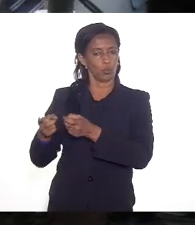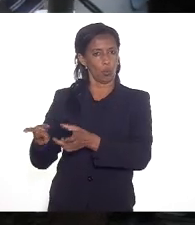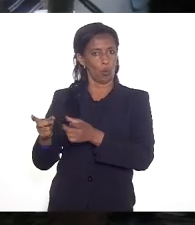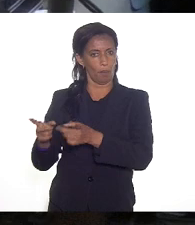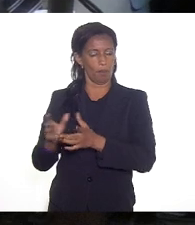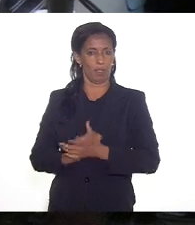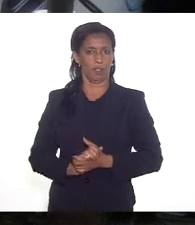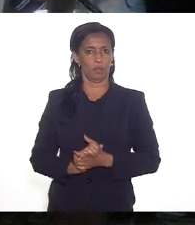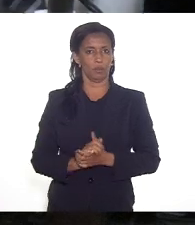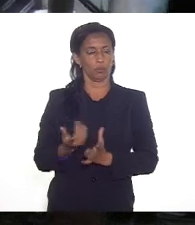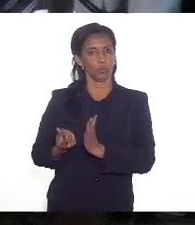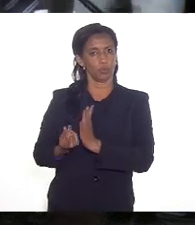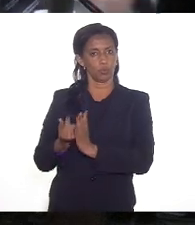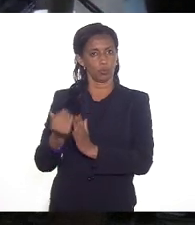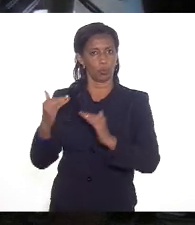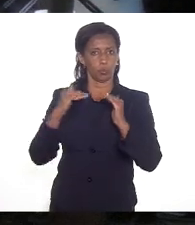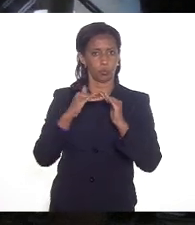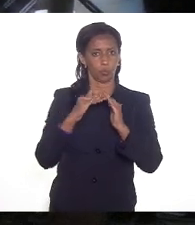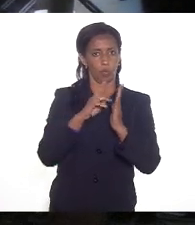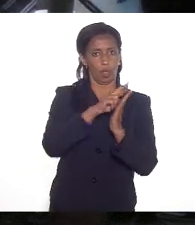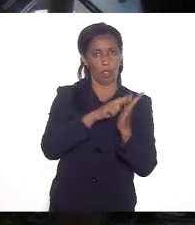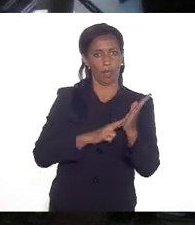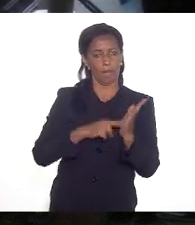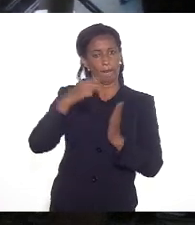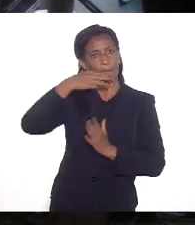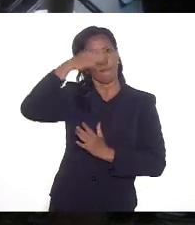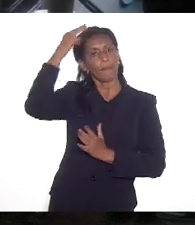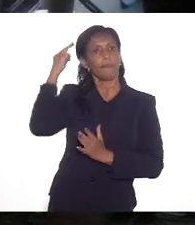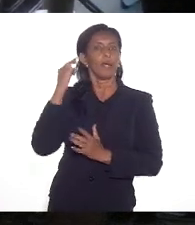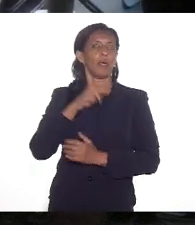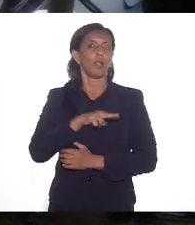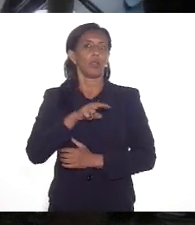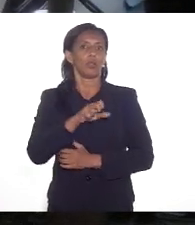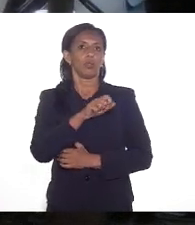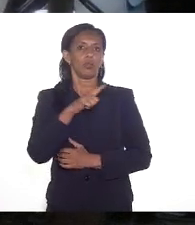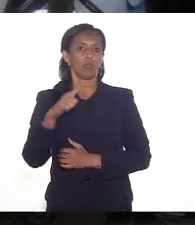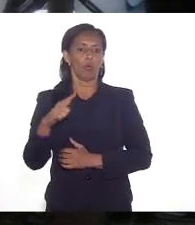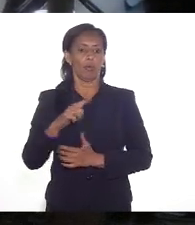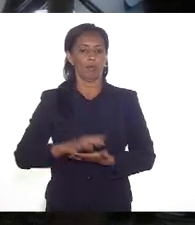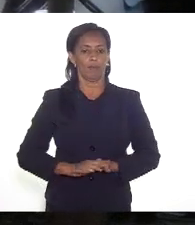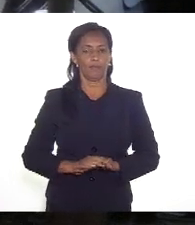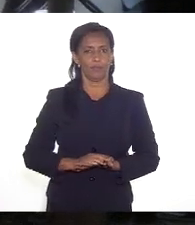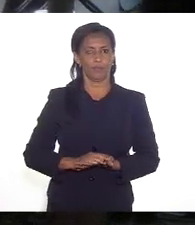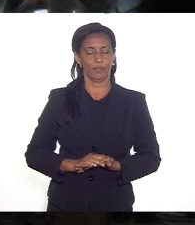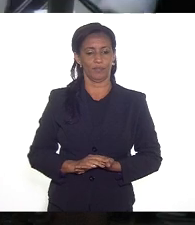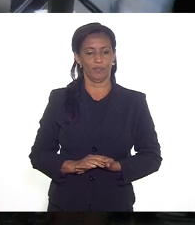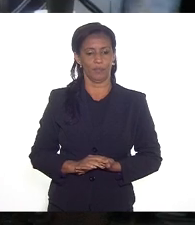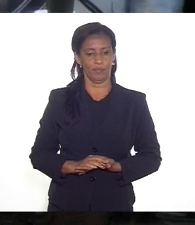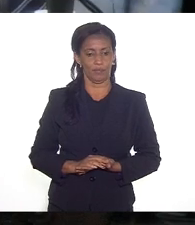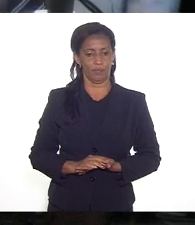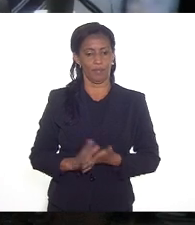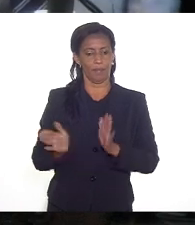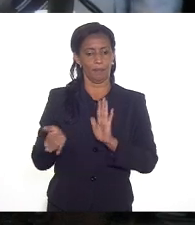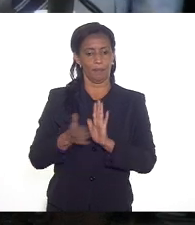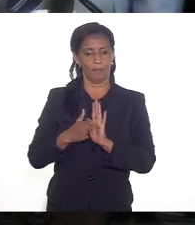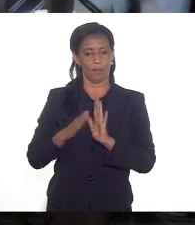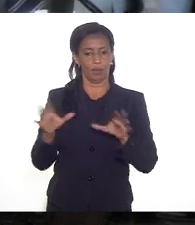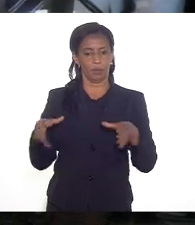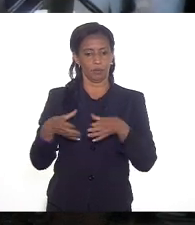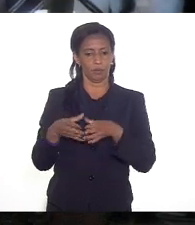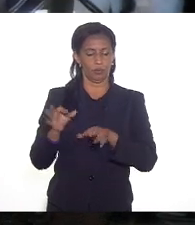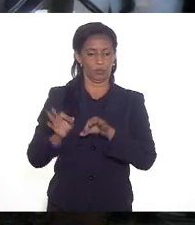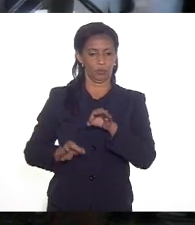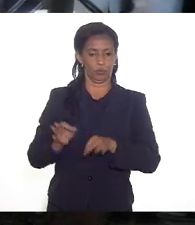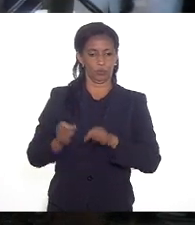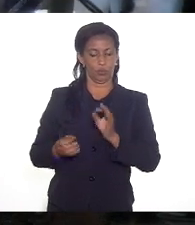ccj de orçamento favorável relator Deputado Márcio Pacheco Noel de Carvalho e Márcio Pacheco perdendo de pareceres das profissões